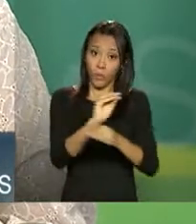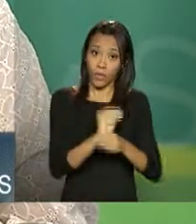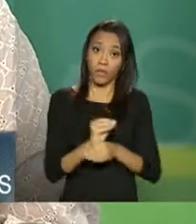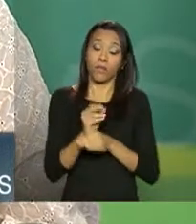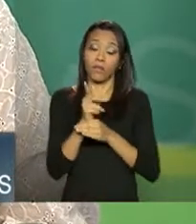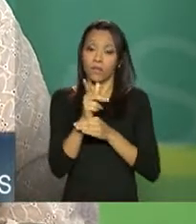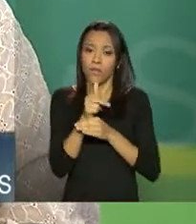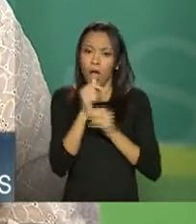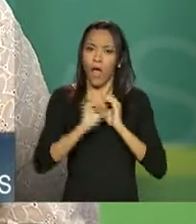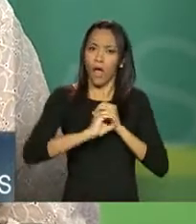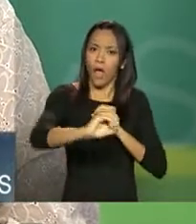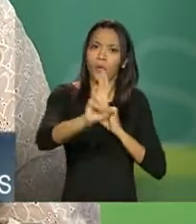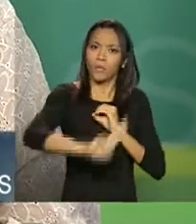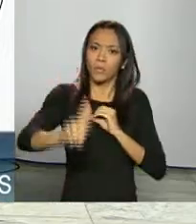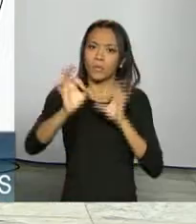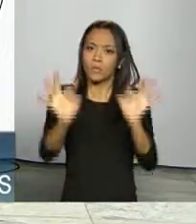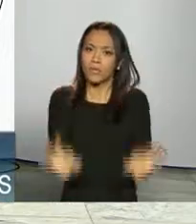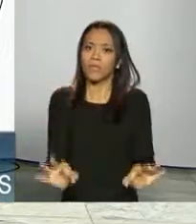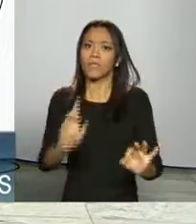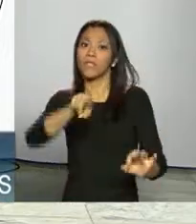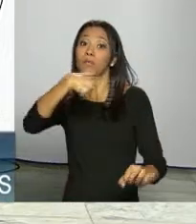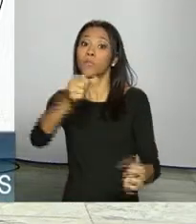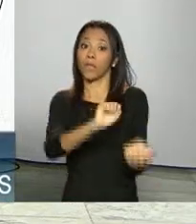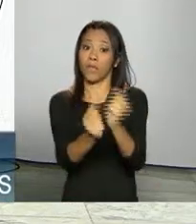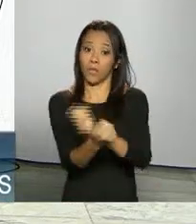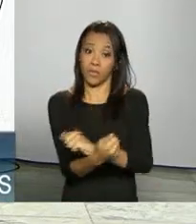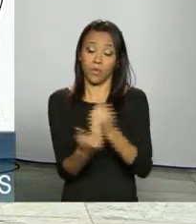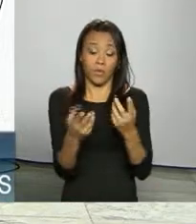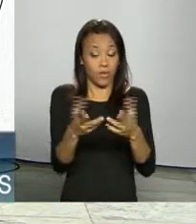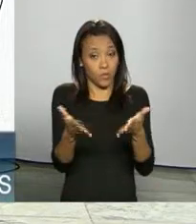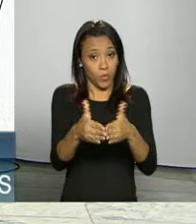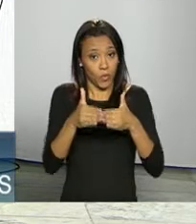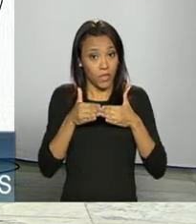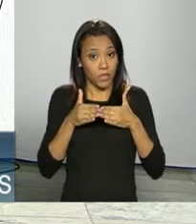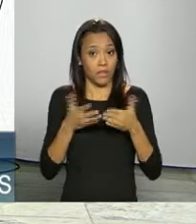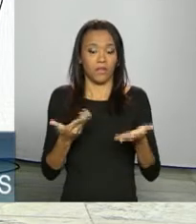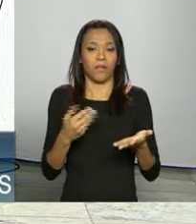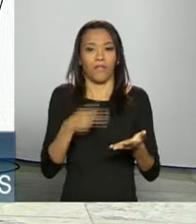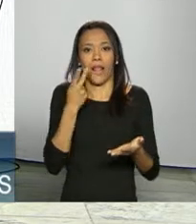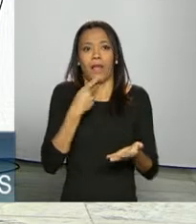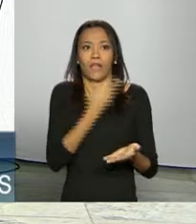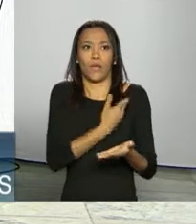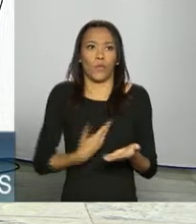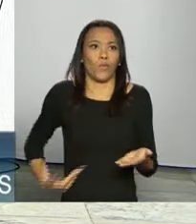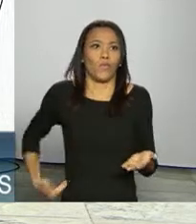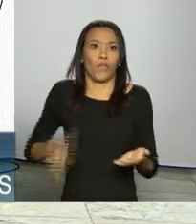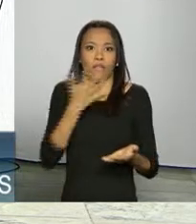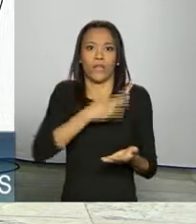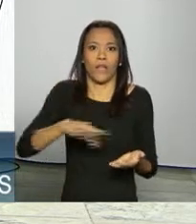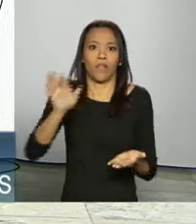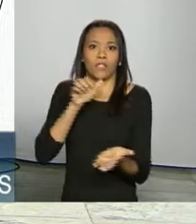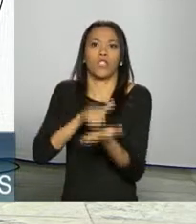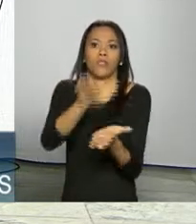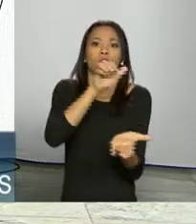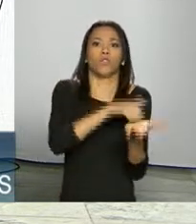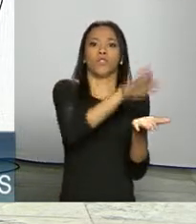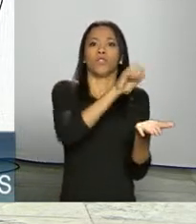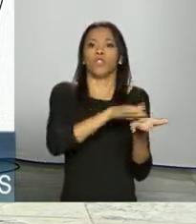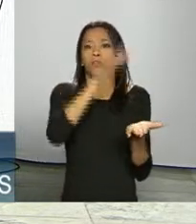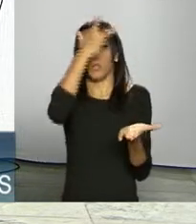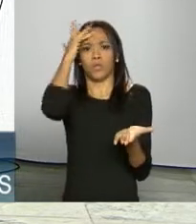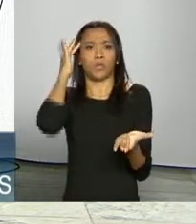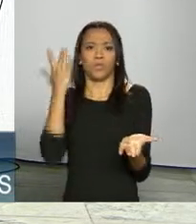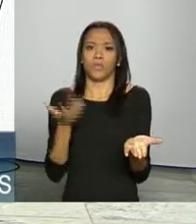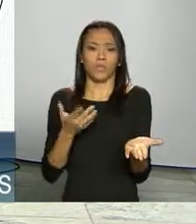com adaptação sendo feito tá bom portanto não procede que o governo federal tem admitido gente adaptação e etc